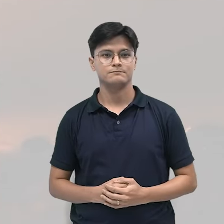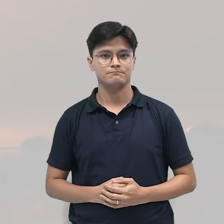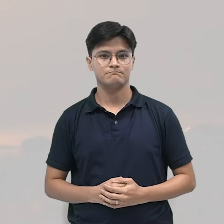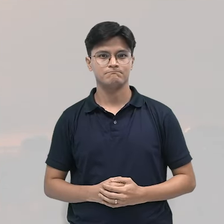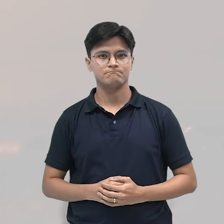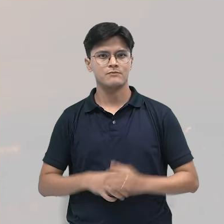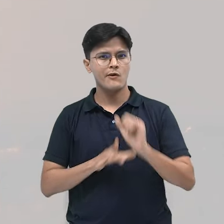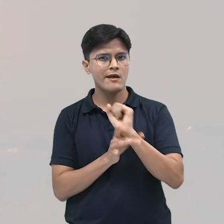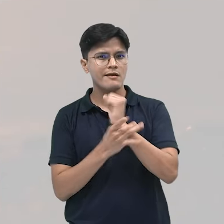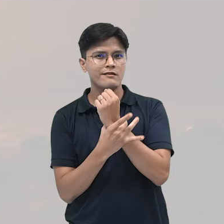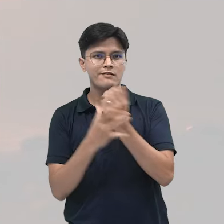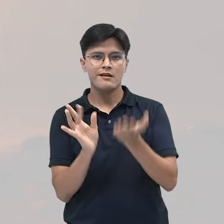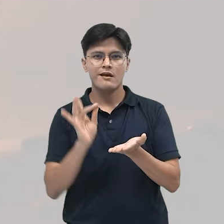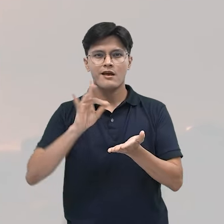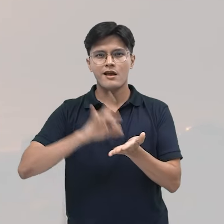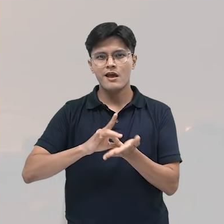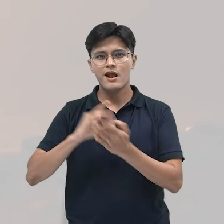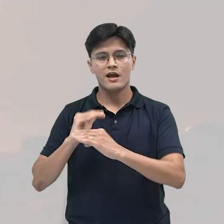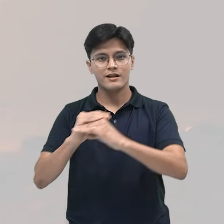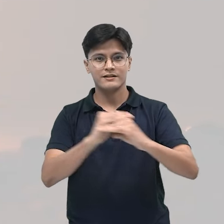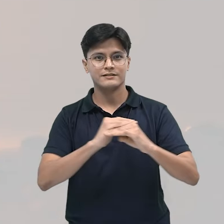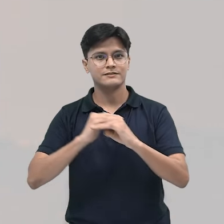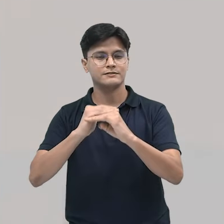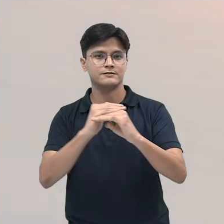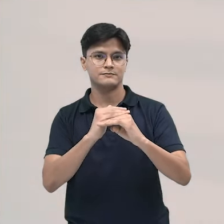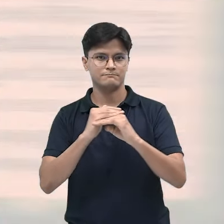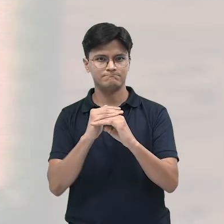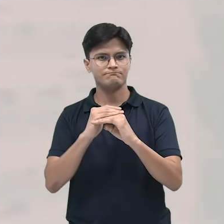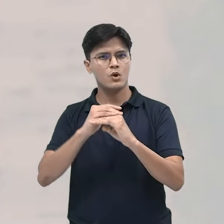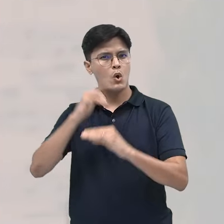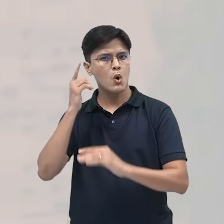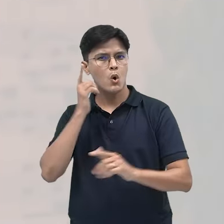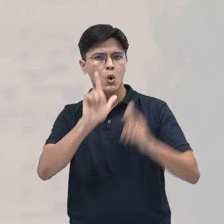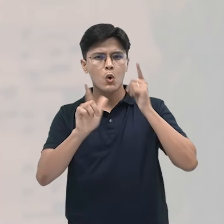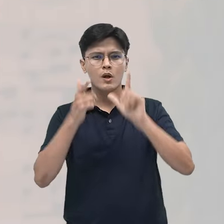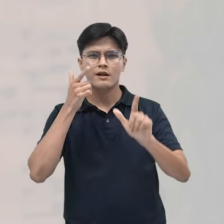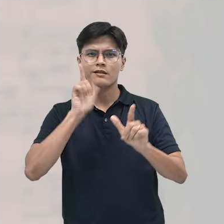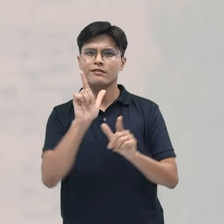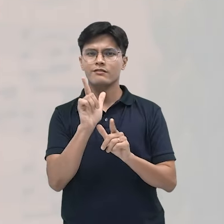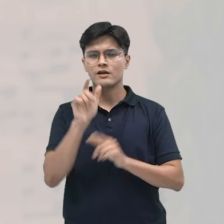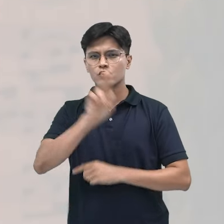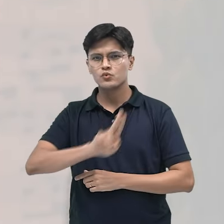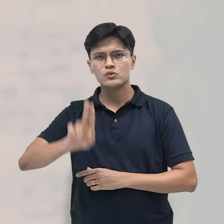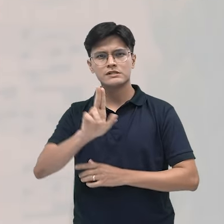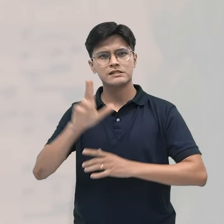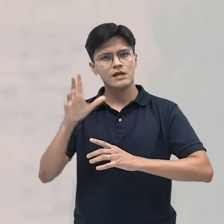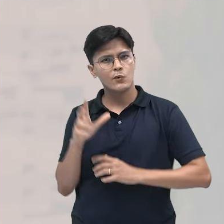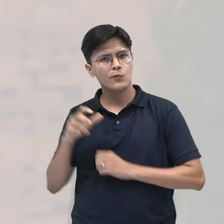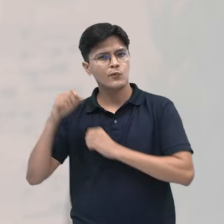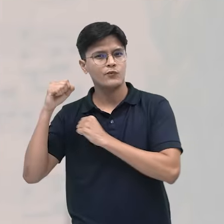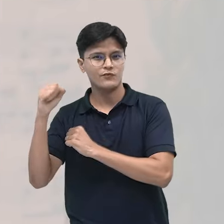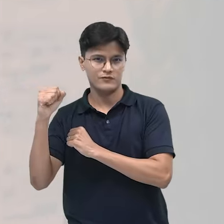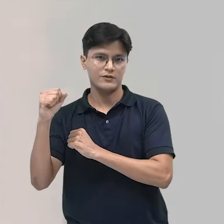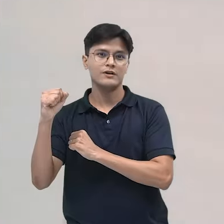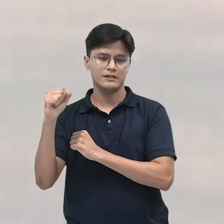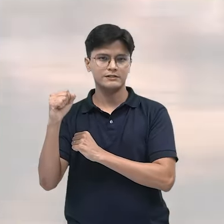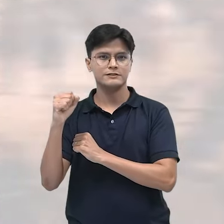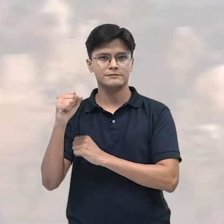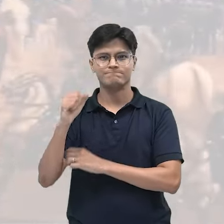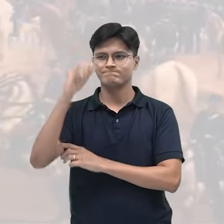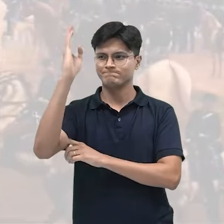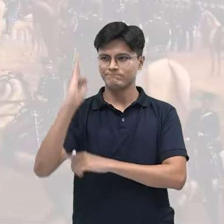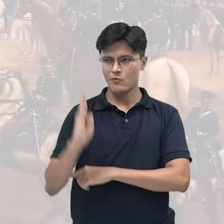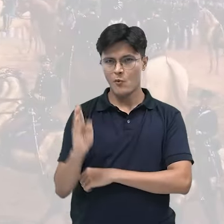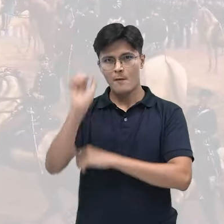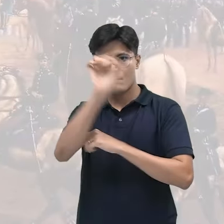o Senhor dessa igualdade conseguimos conquistar com braço forte,